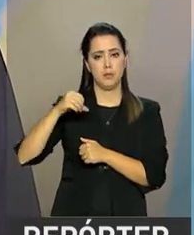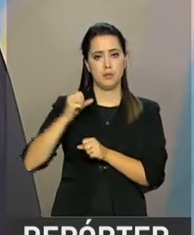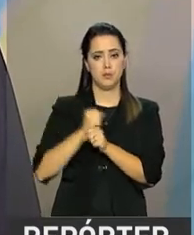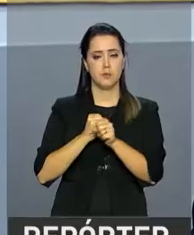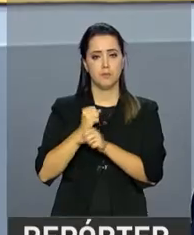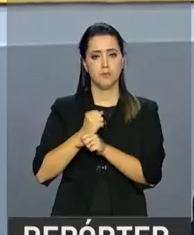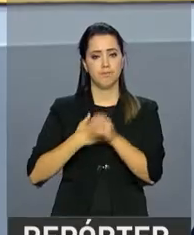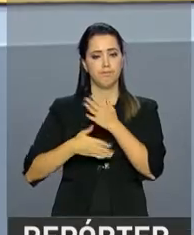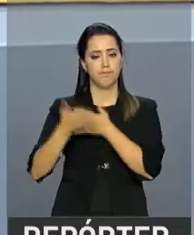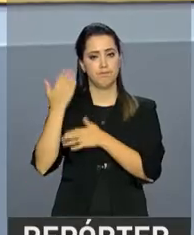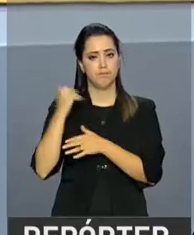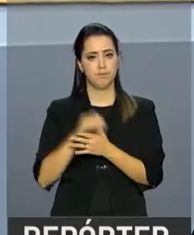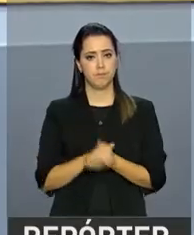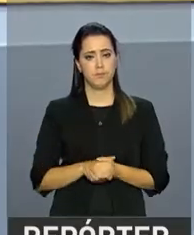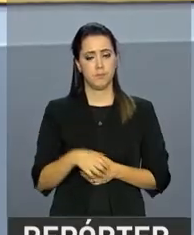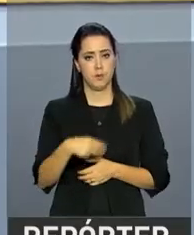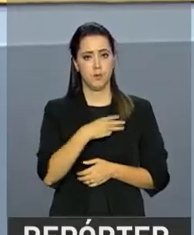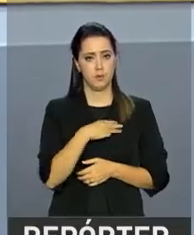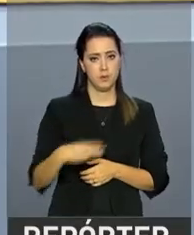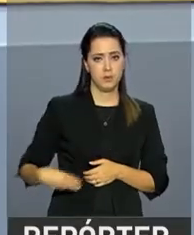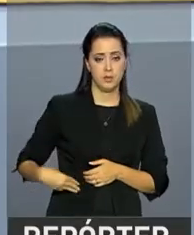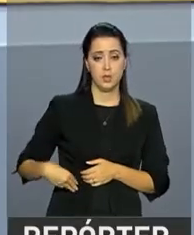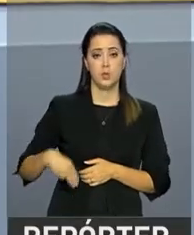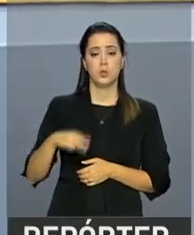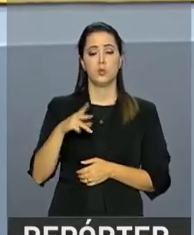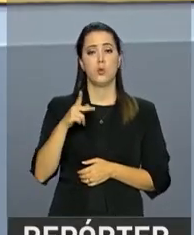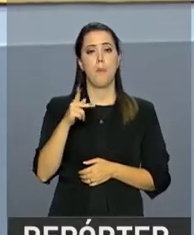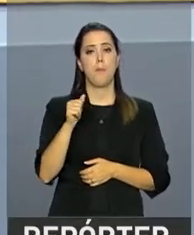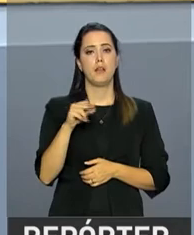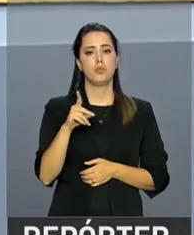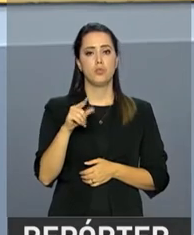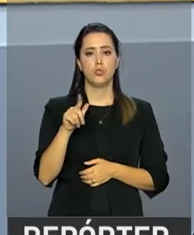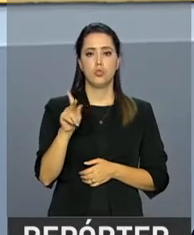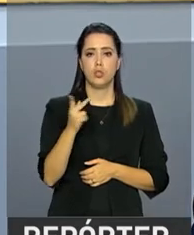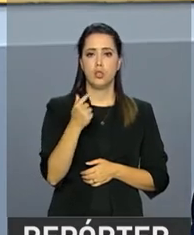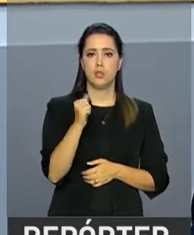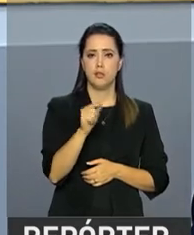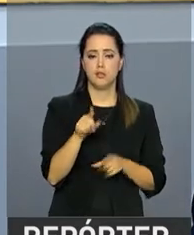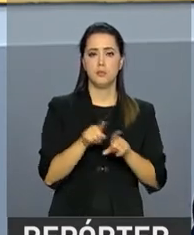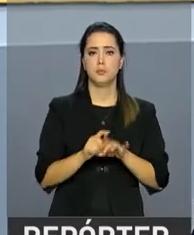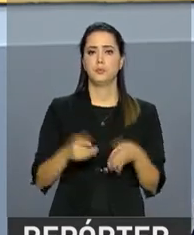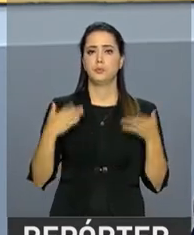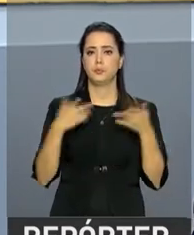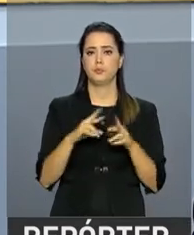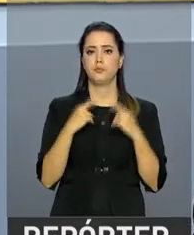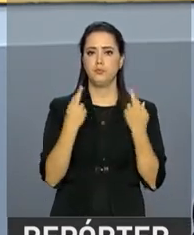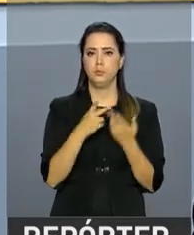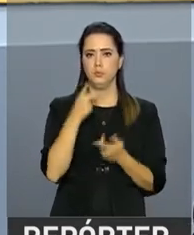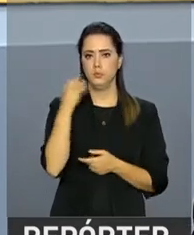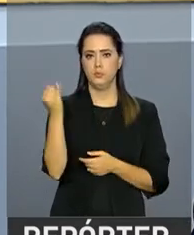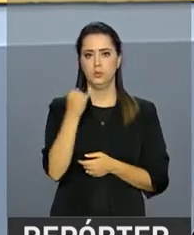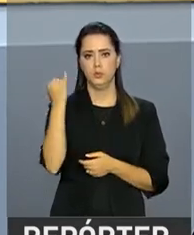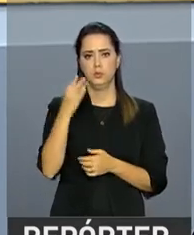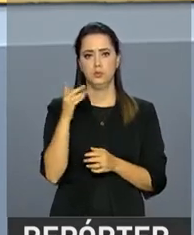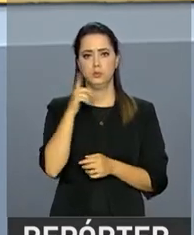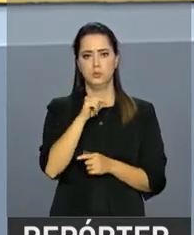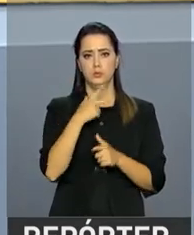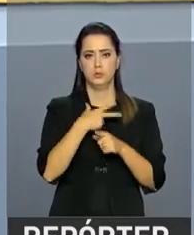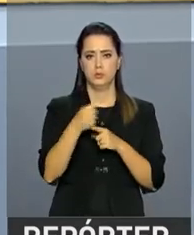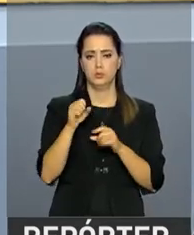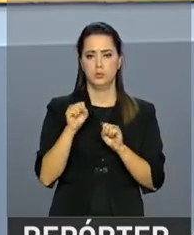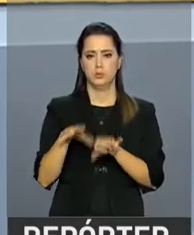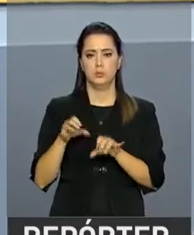anos o ministro eliseu padilha também participou da reunião do conselho e destacou as conquistas do governo na área de